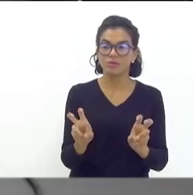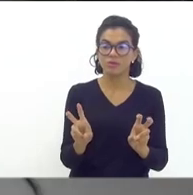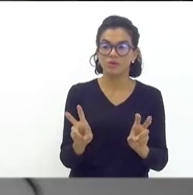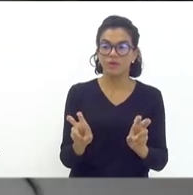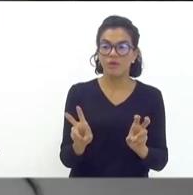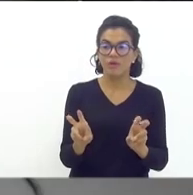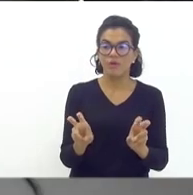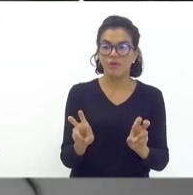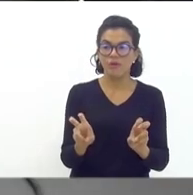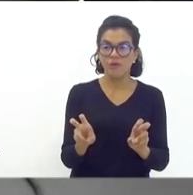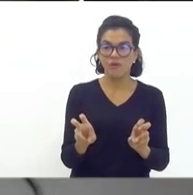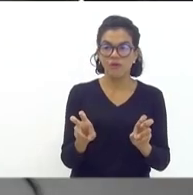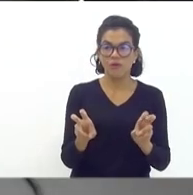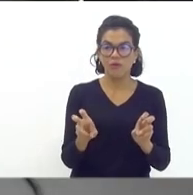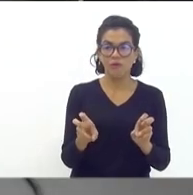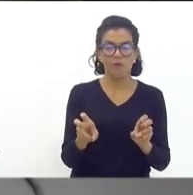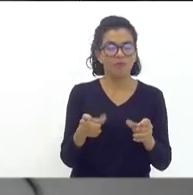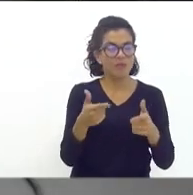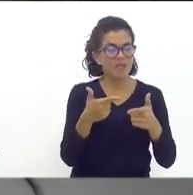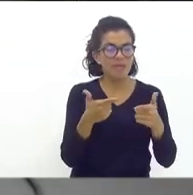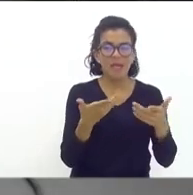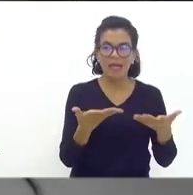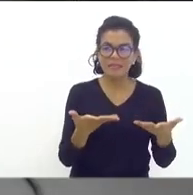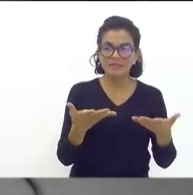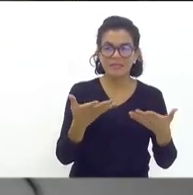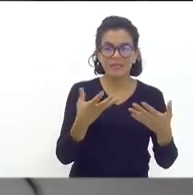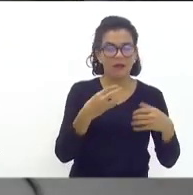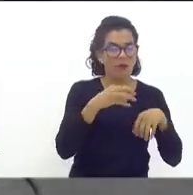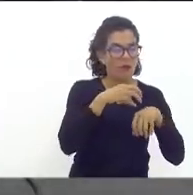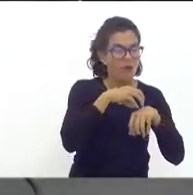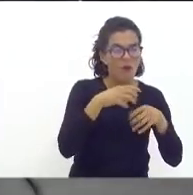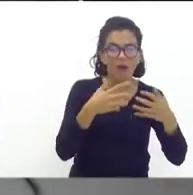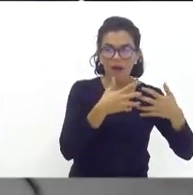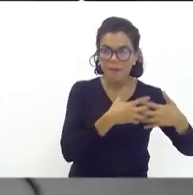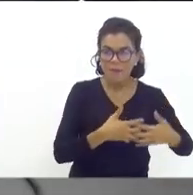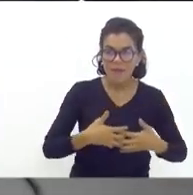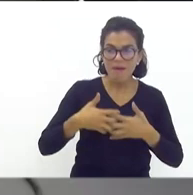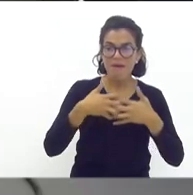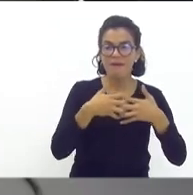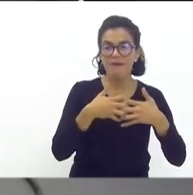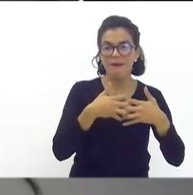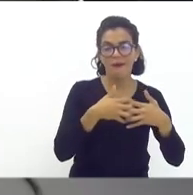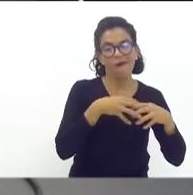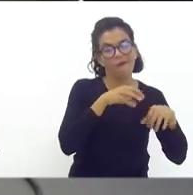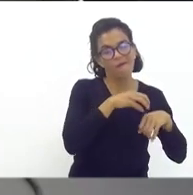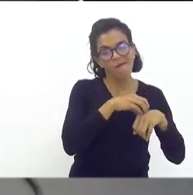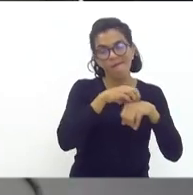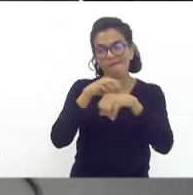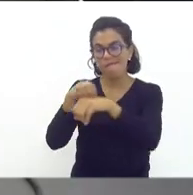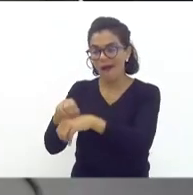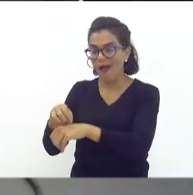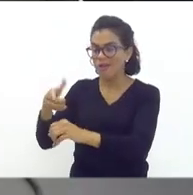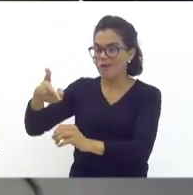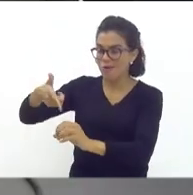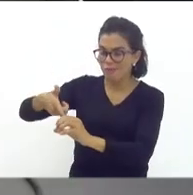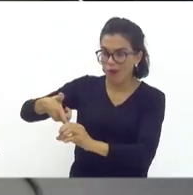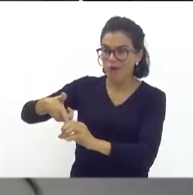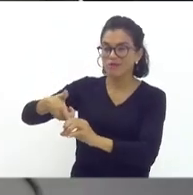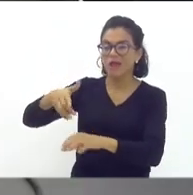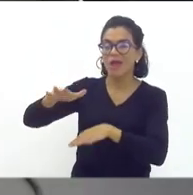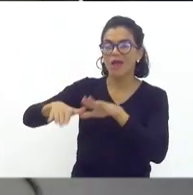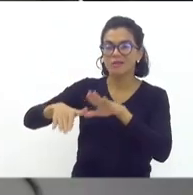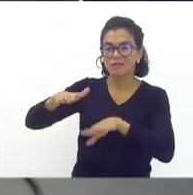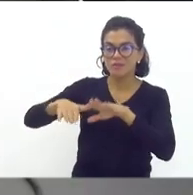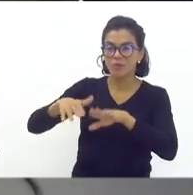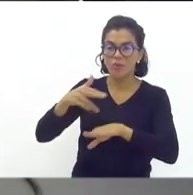essa carreta de demanda né que falou que as carretas vão para lá não é aí fica lá os postos de gasolina que alguns não pode